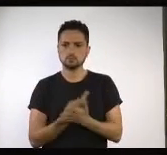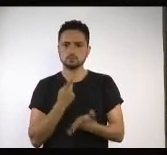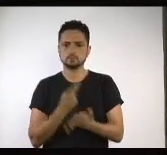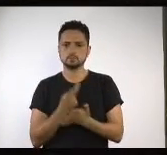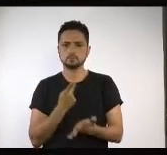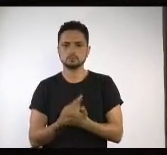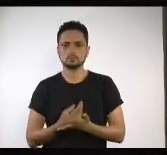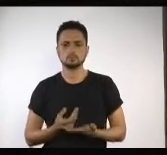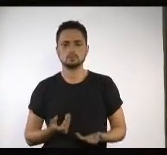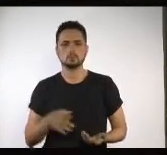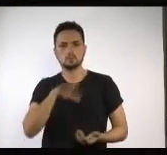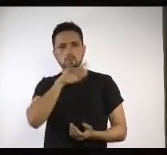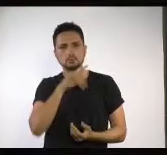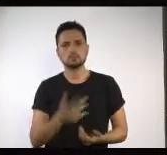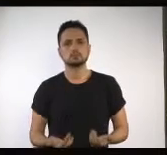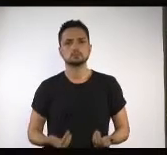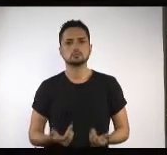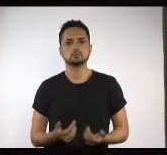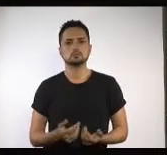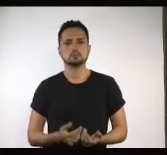desqualificadora desse